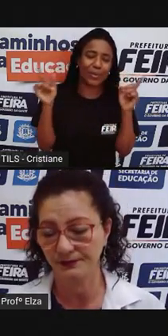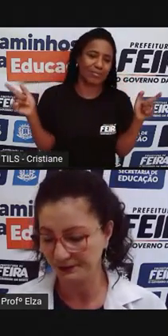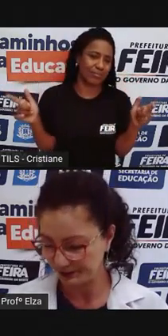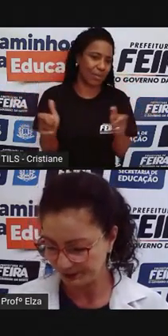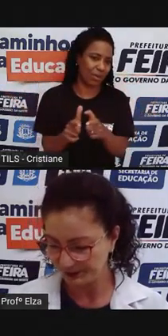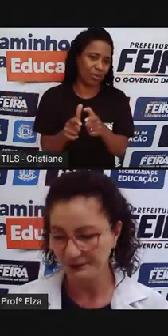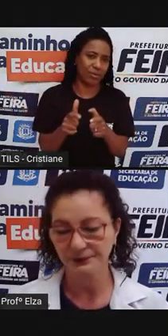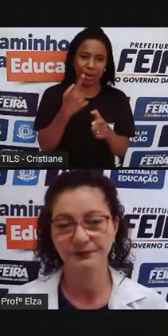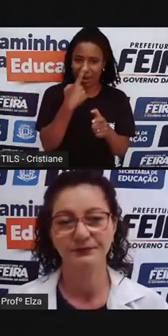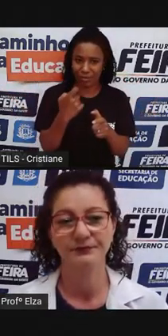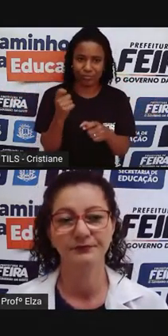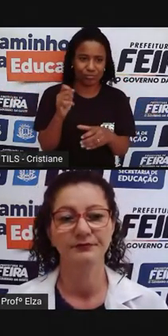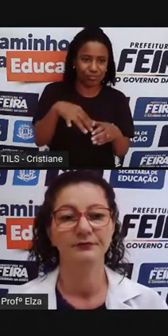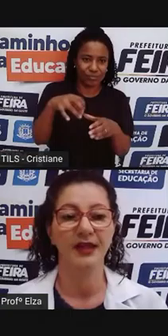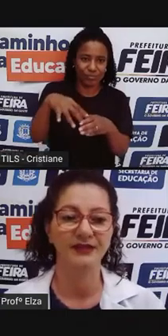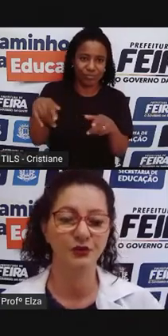possível.